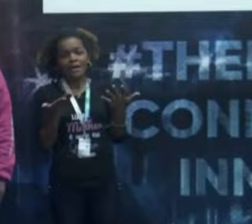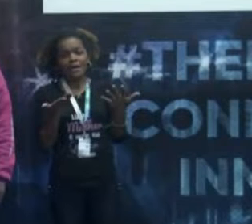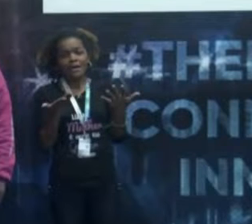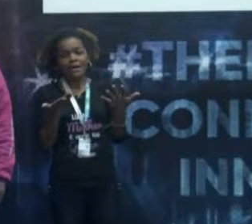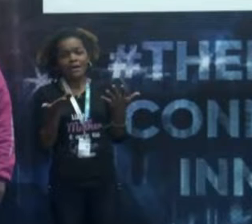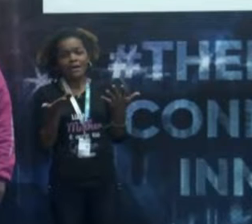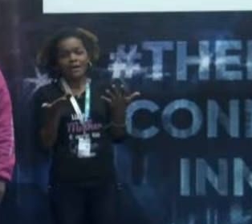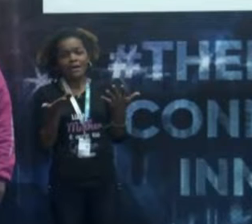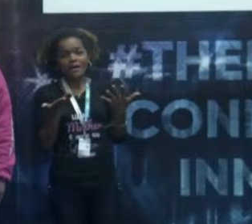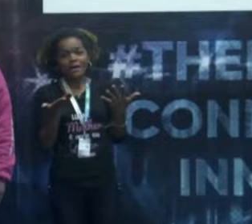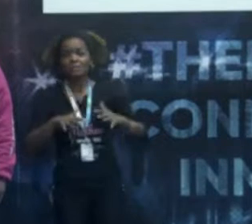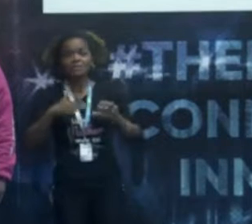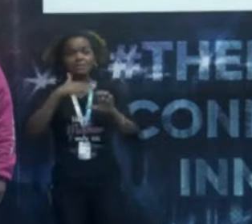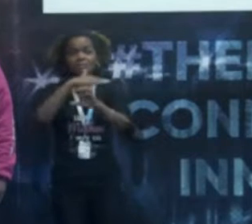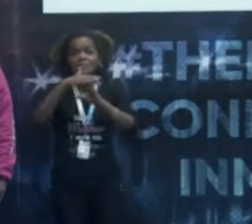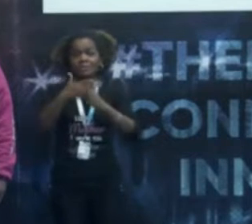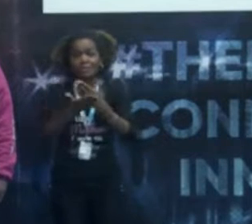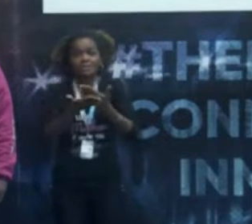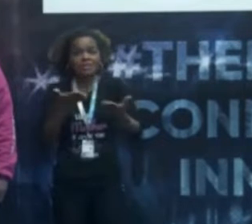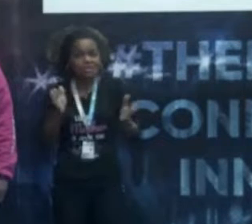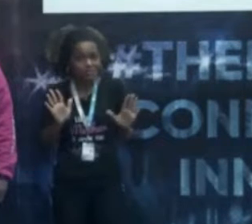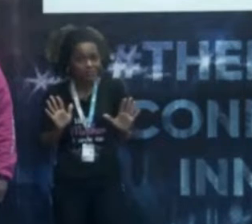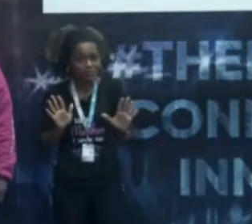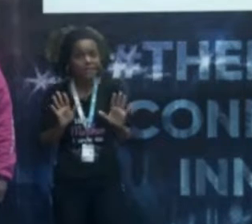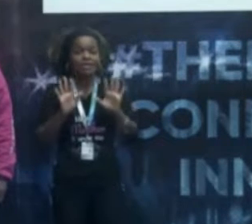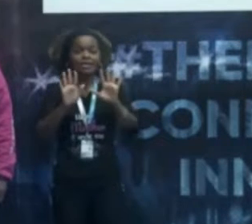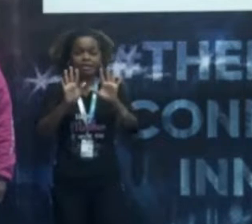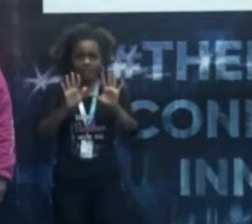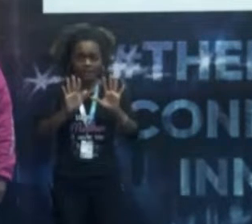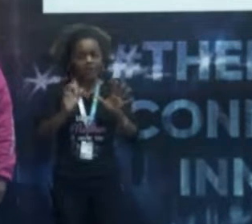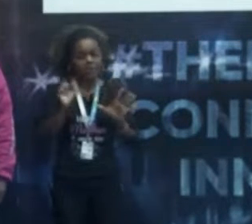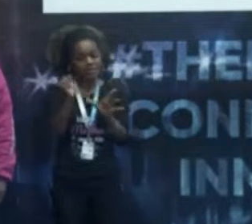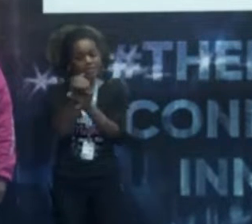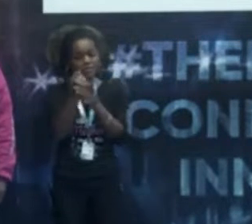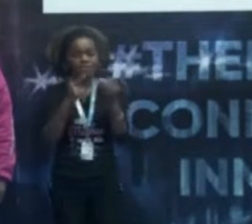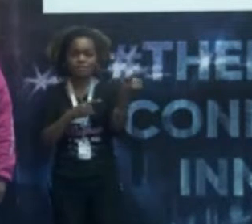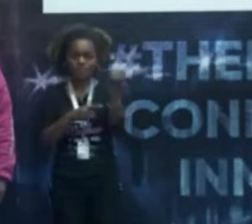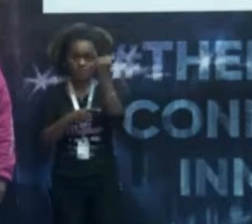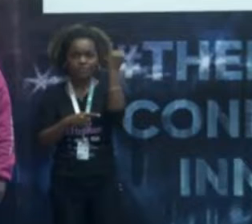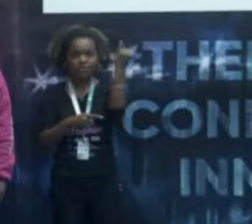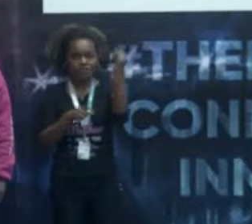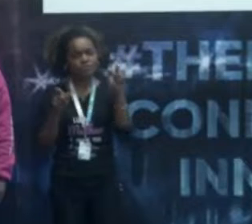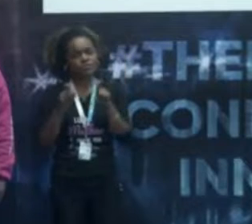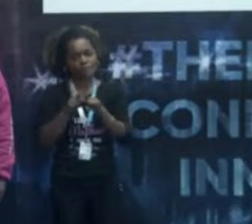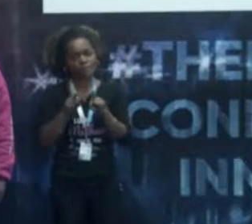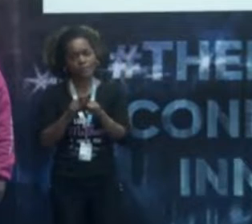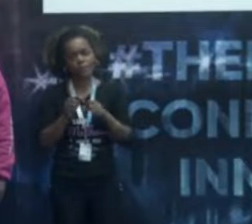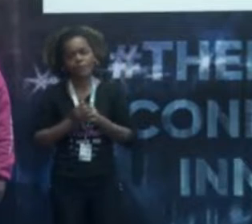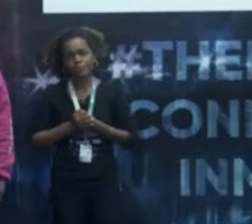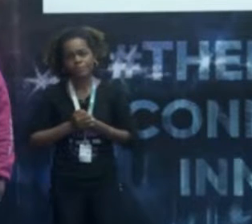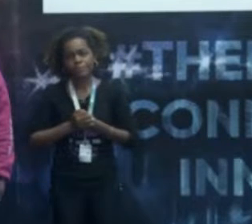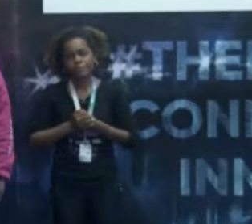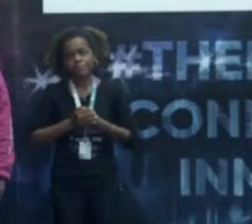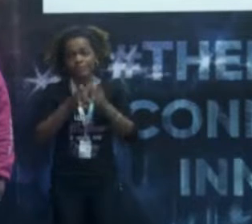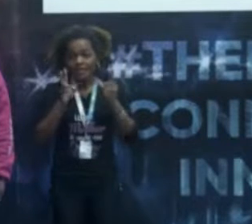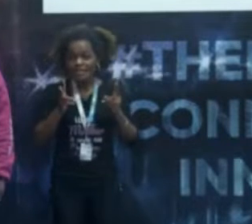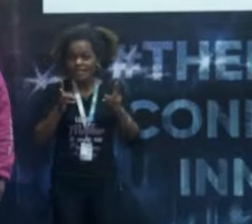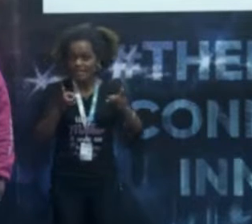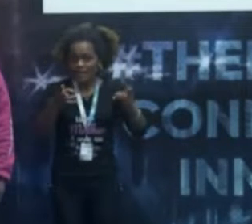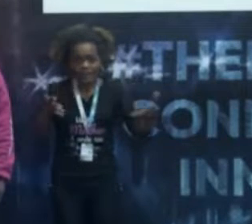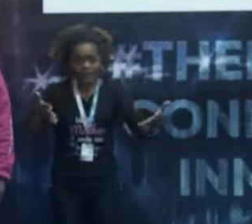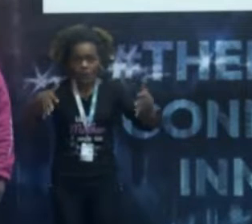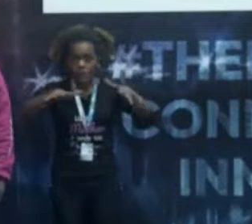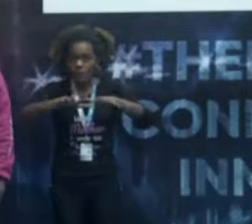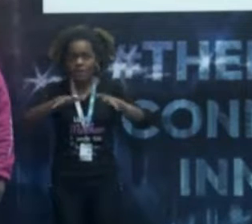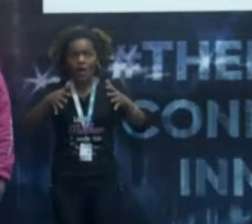colocado em risco. Esse tipo de segurança é muito importante também e fundamental, né? Nem sempre a inclusão vai ser feita de um dia para a